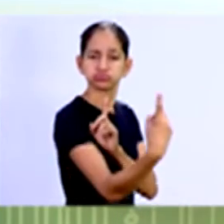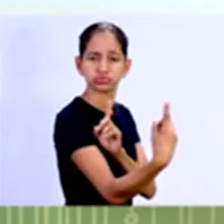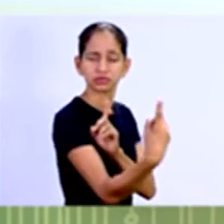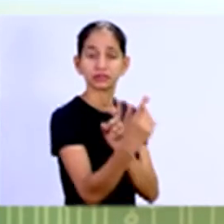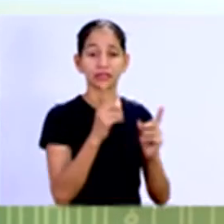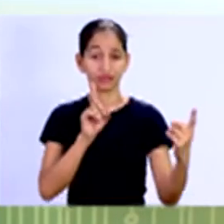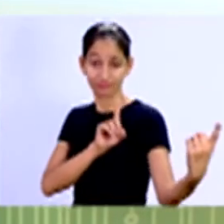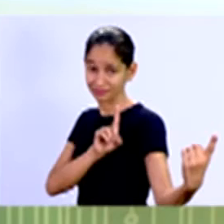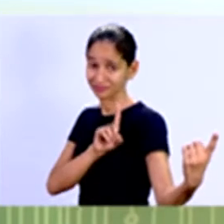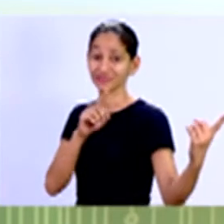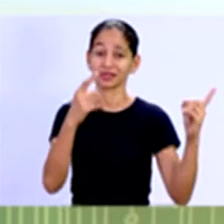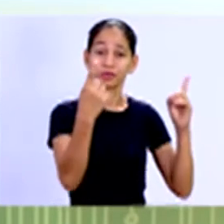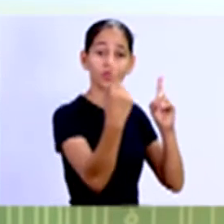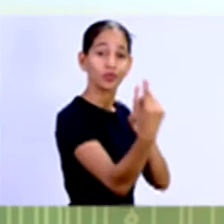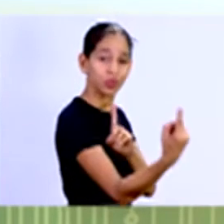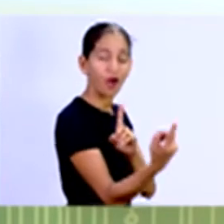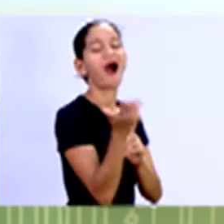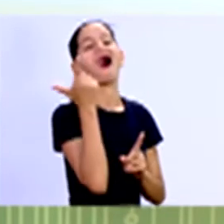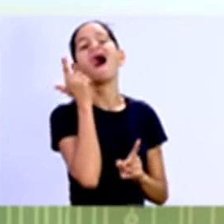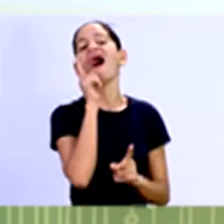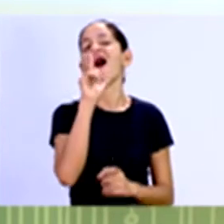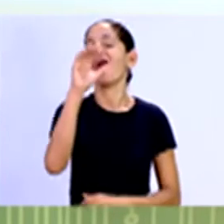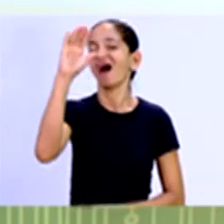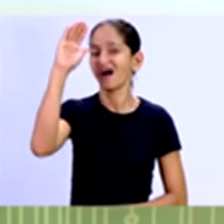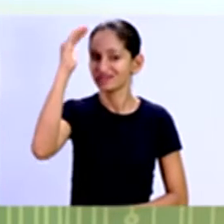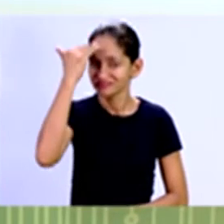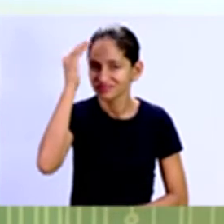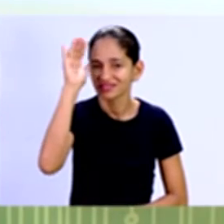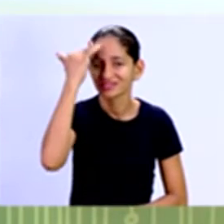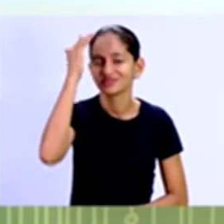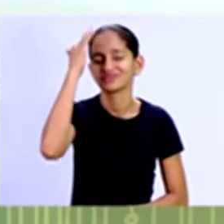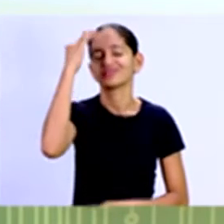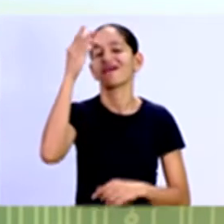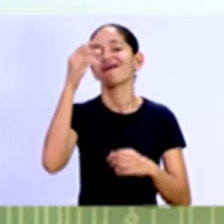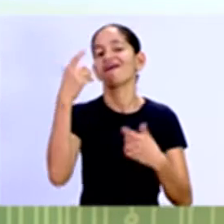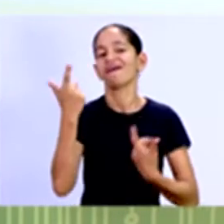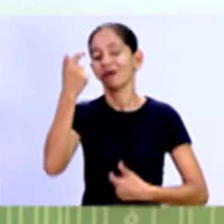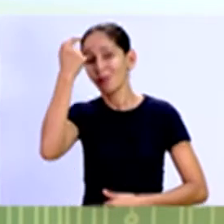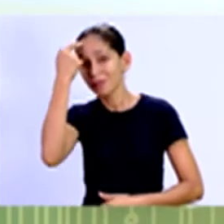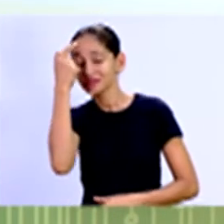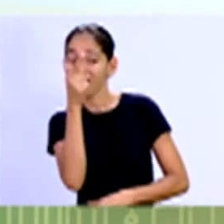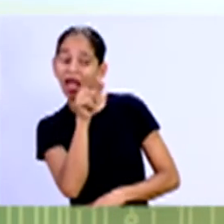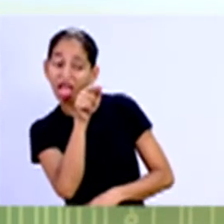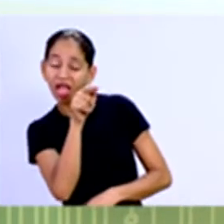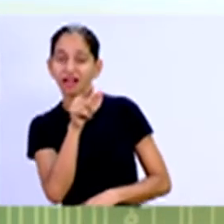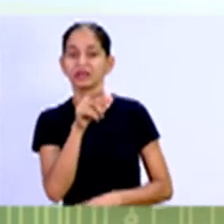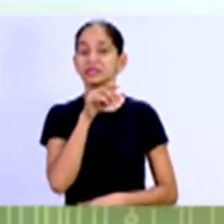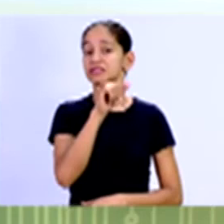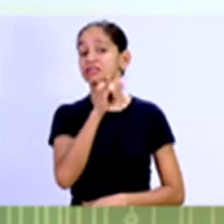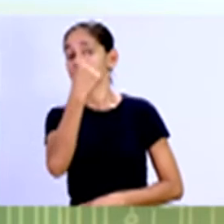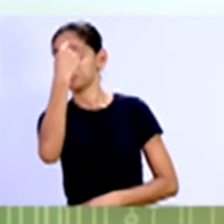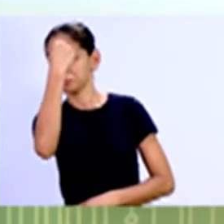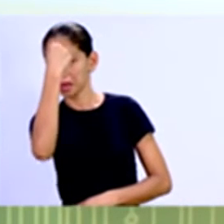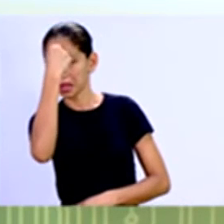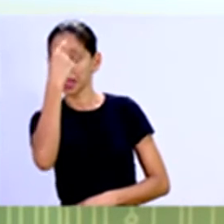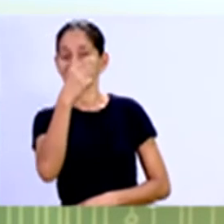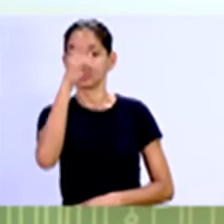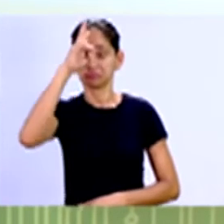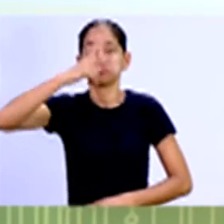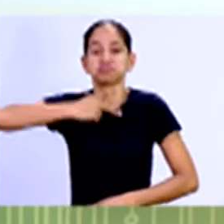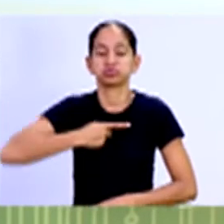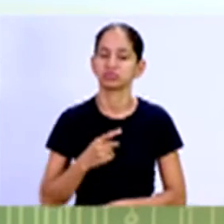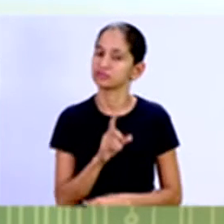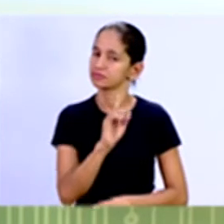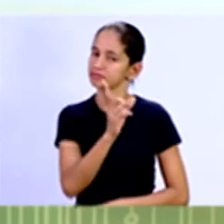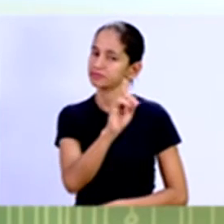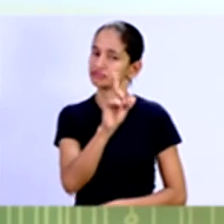das suas necessidades. Então, esse pensar no outro não é pensar como se eu estivesse pensando em mim, não é